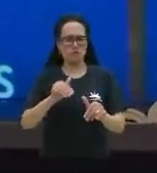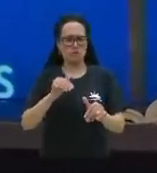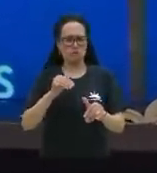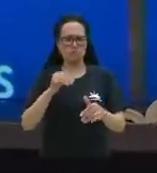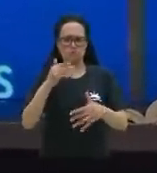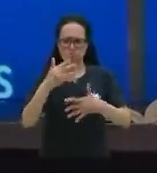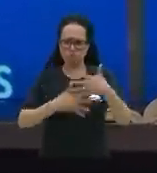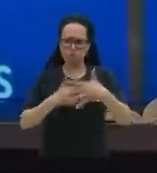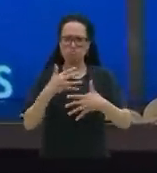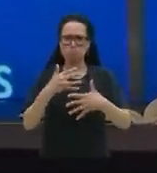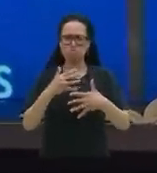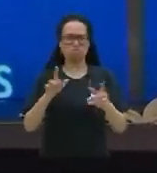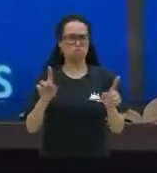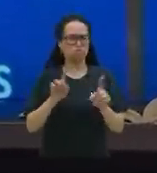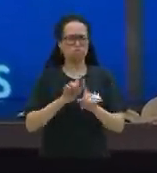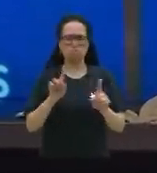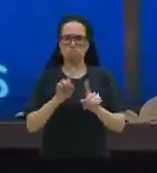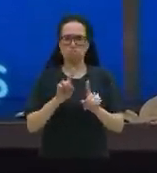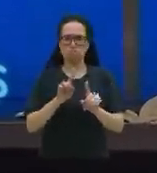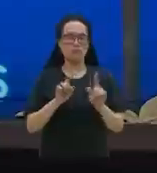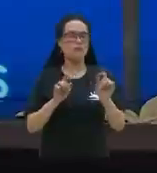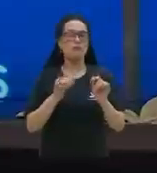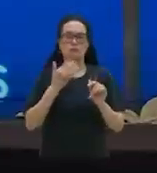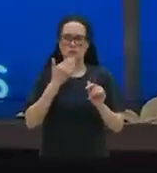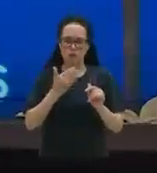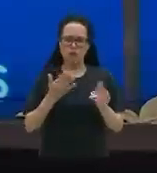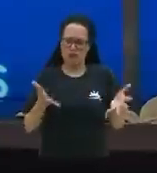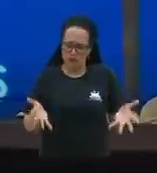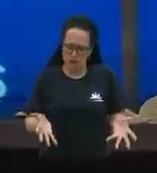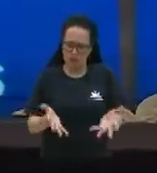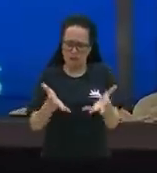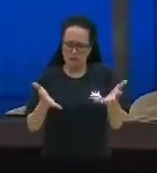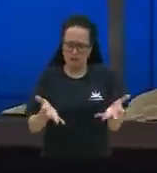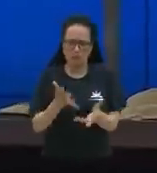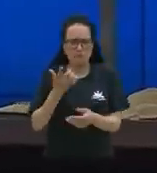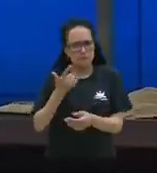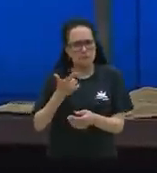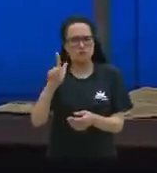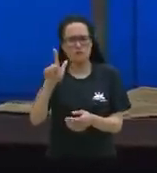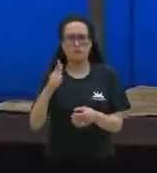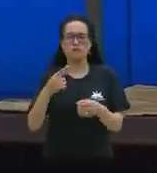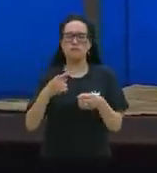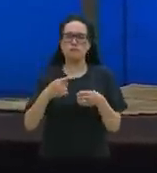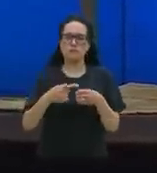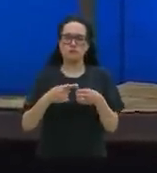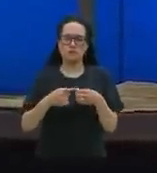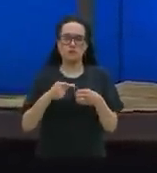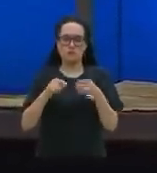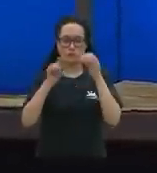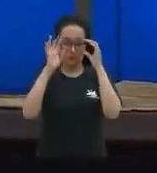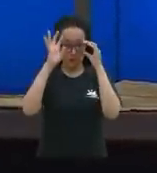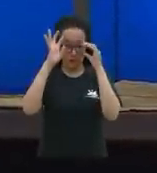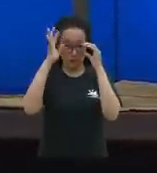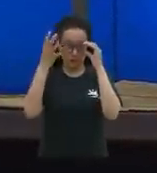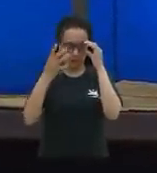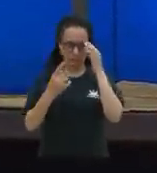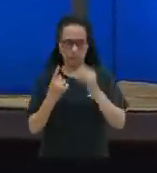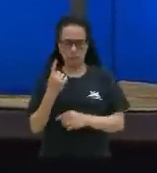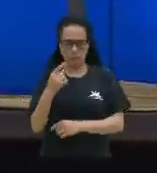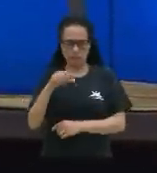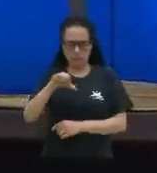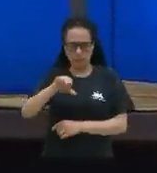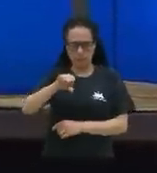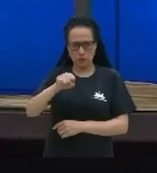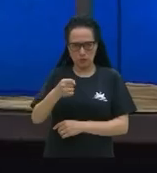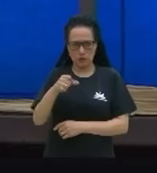sempre incentivou que eu fosse às outras cidades. E esse acontecimento se deu em